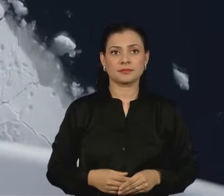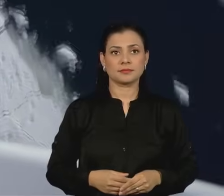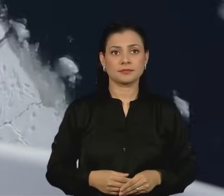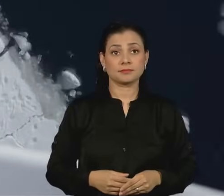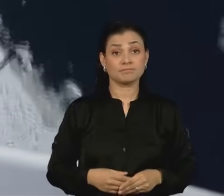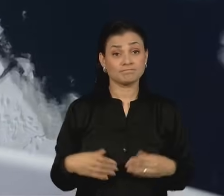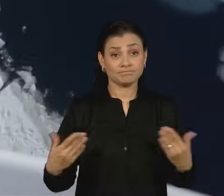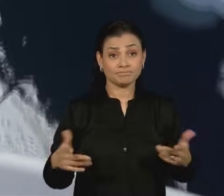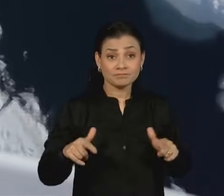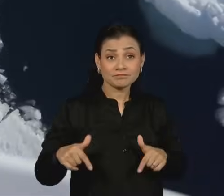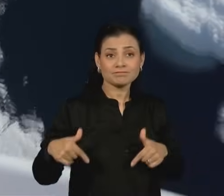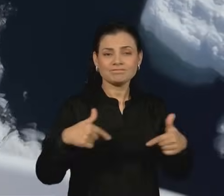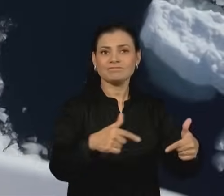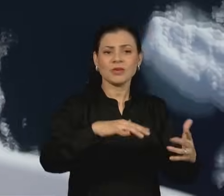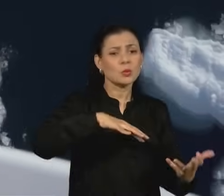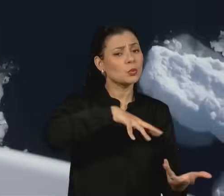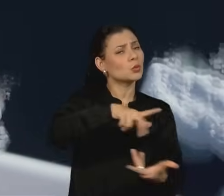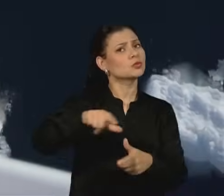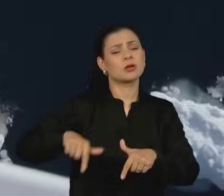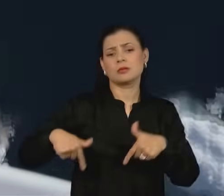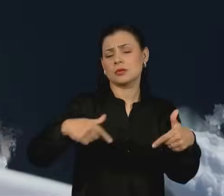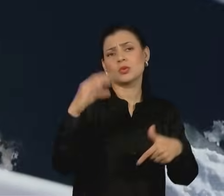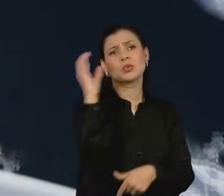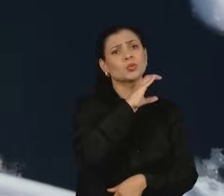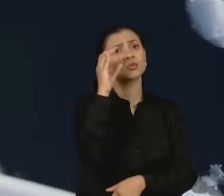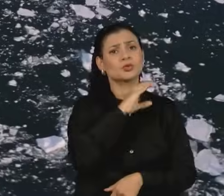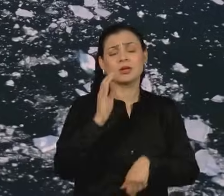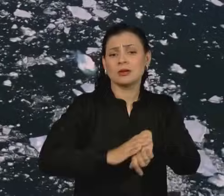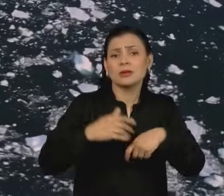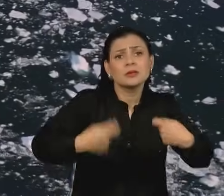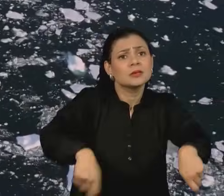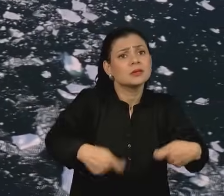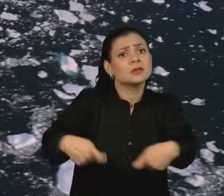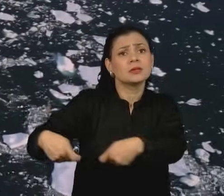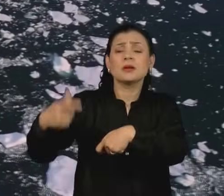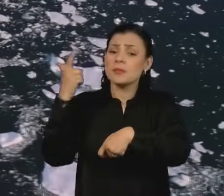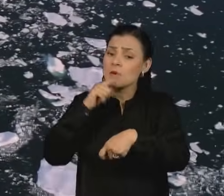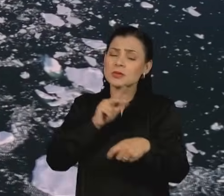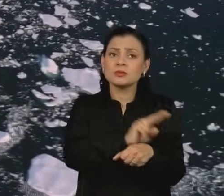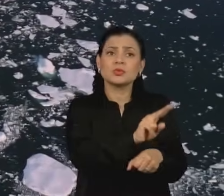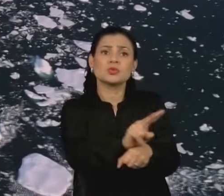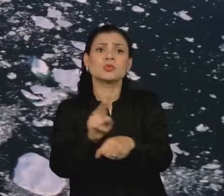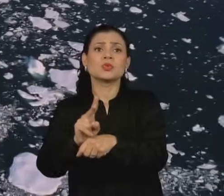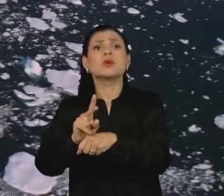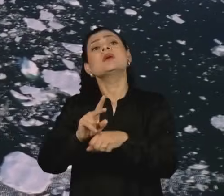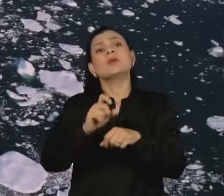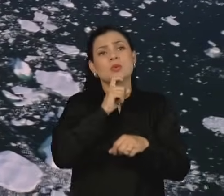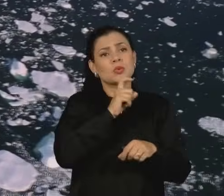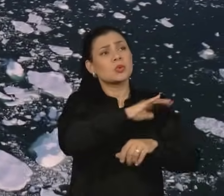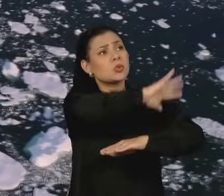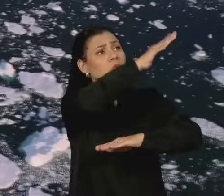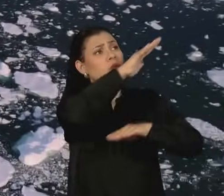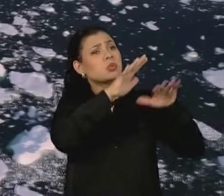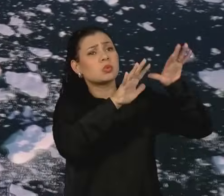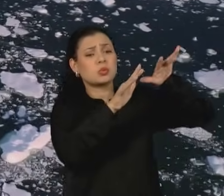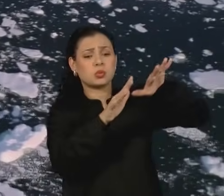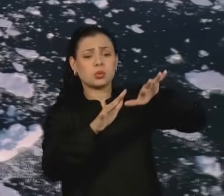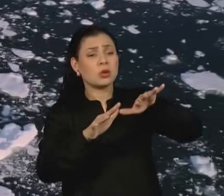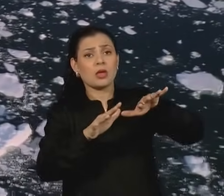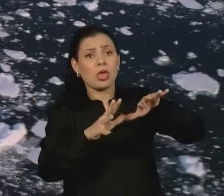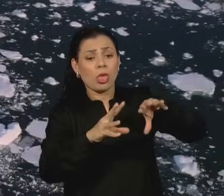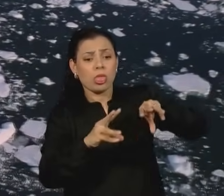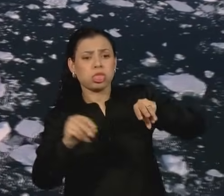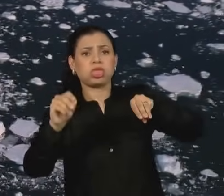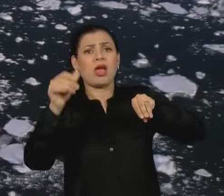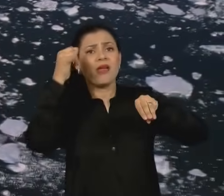São medidas globais necessárias e urgentes para conservar as geleiras e proteger a própria